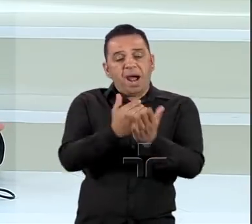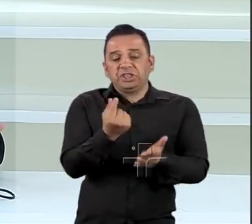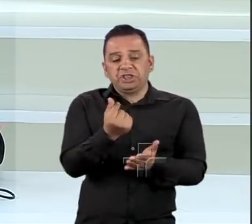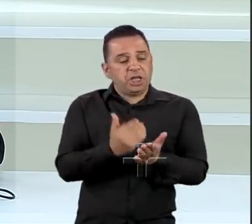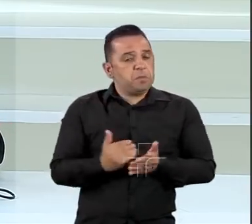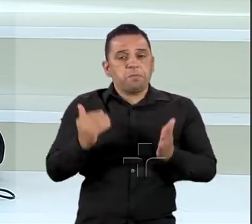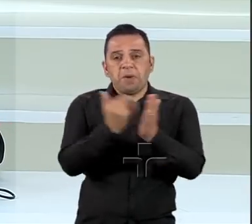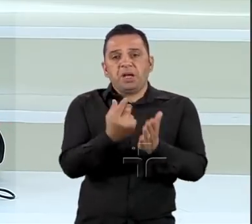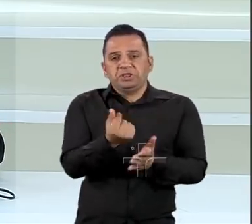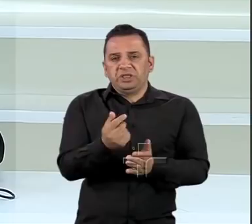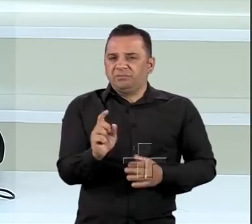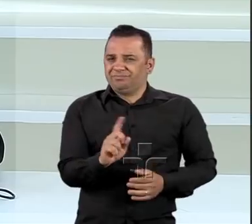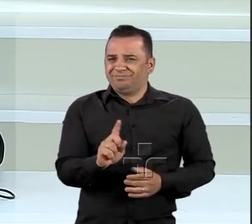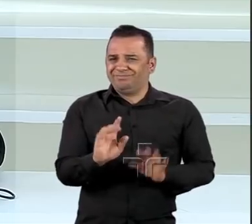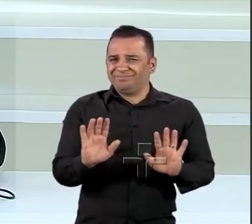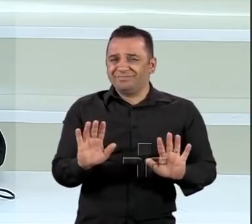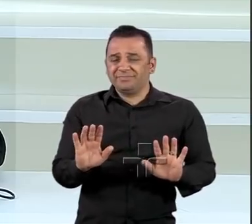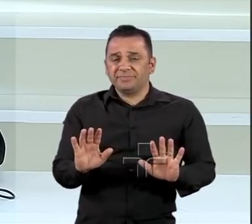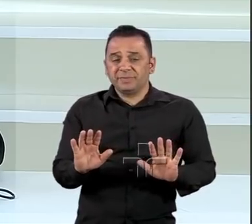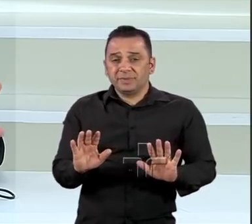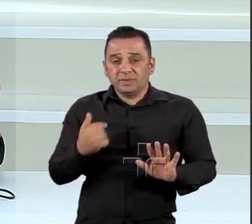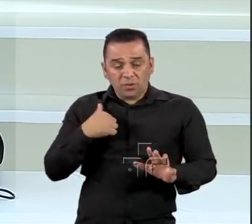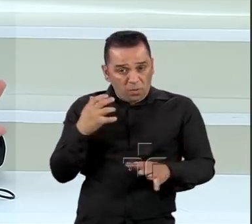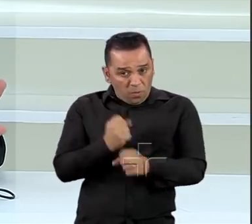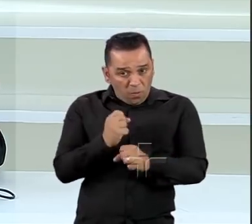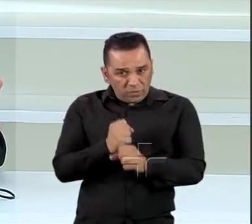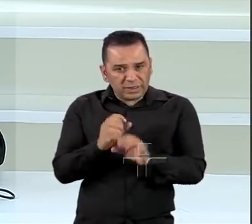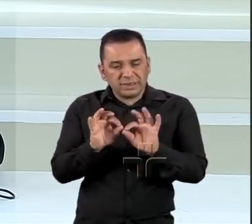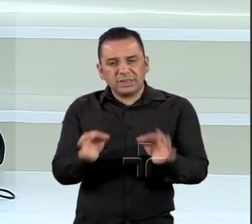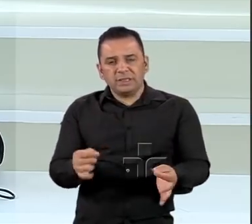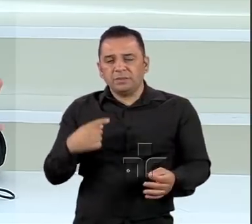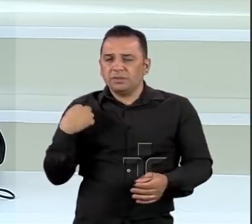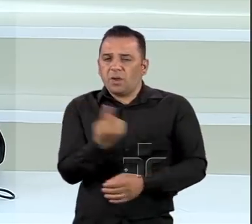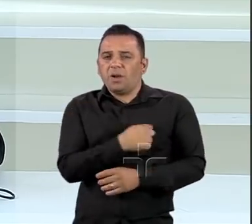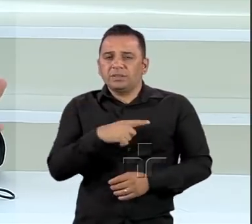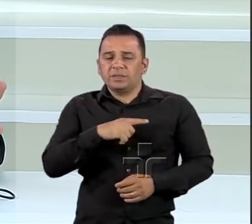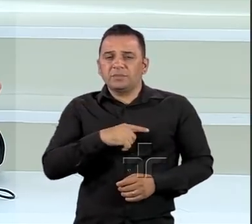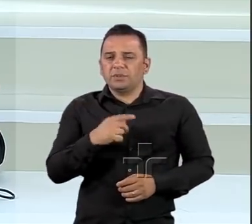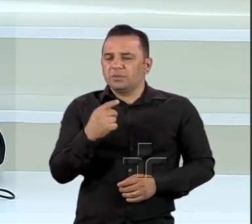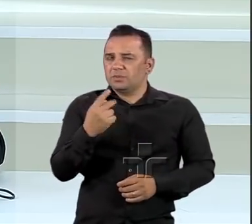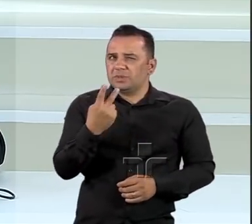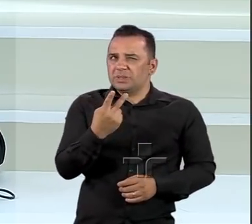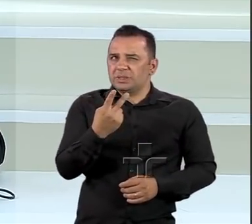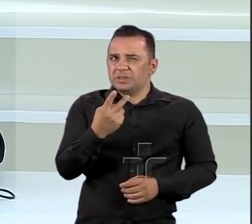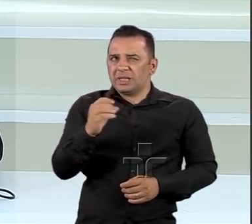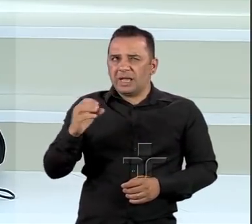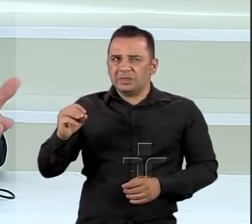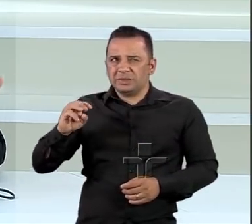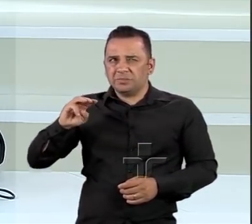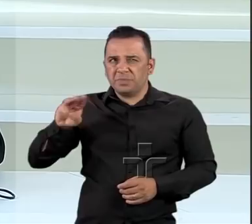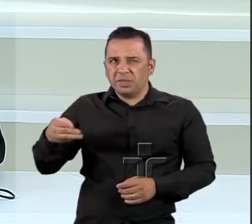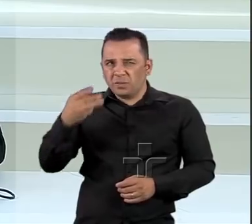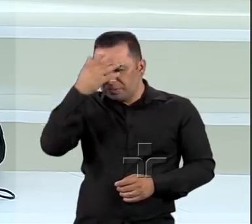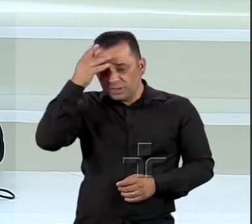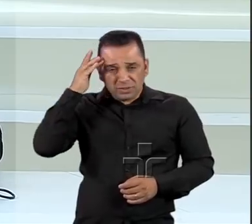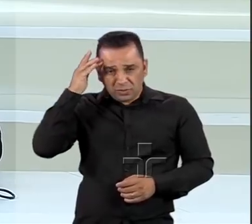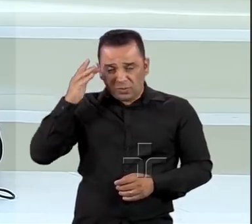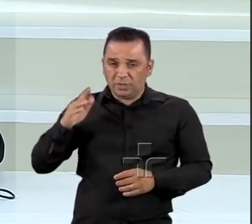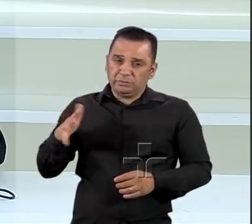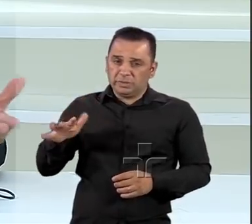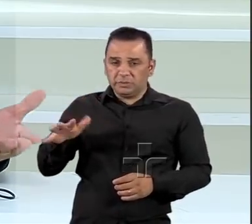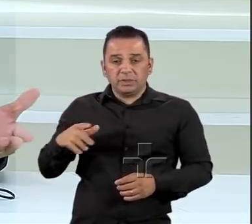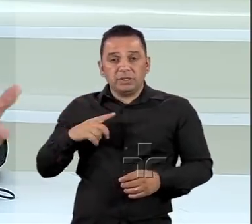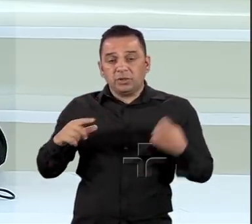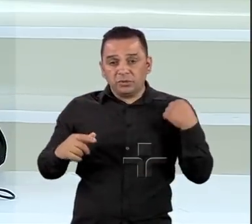pode ser feita para o brasileiro entender. Nós temos vamos arredondar, 200 milhões de habitantes e gastamos juntos,